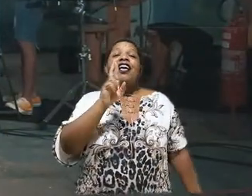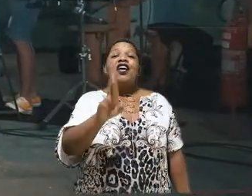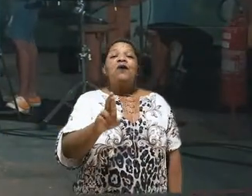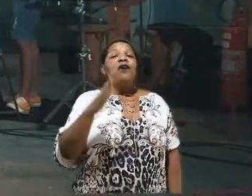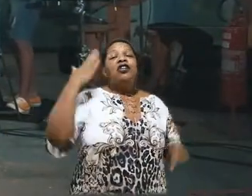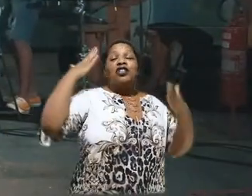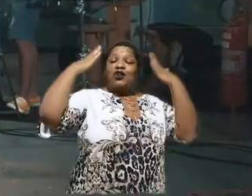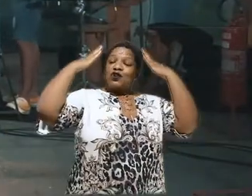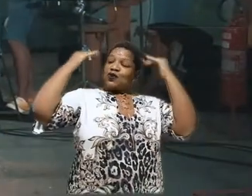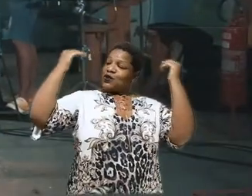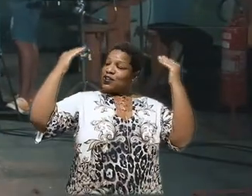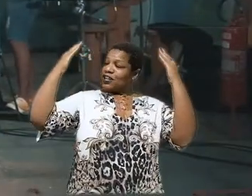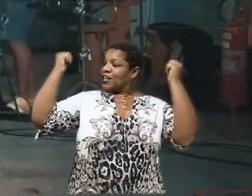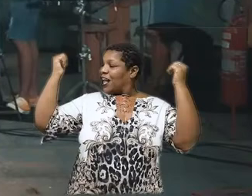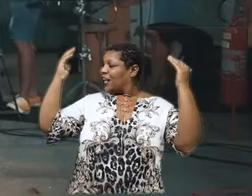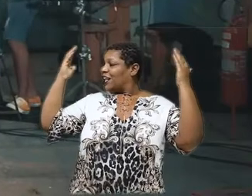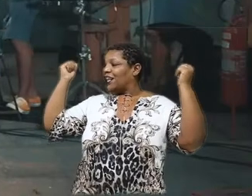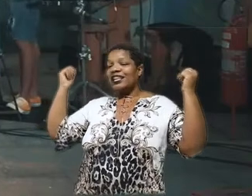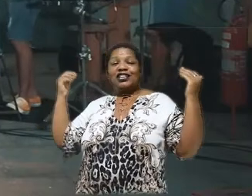bem